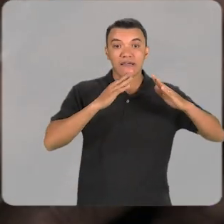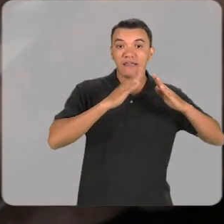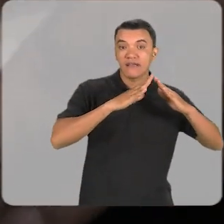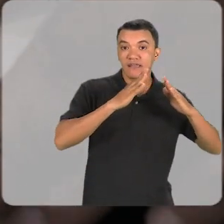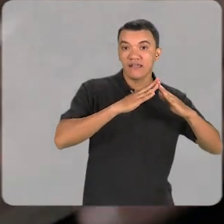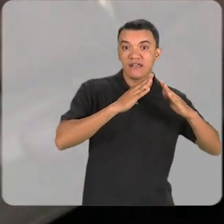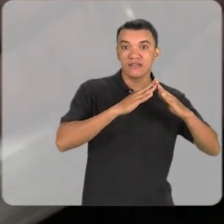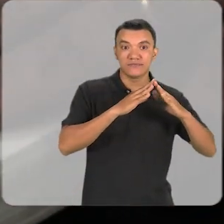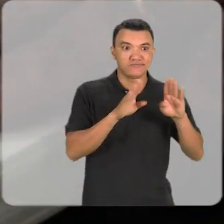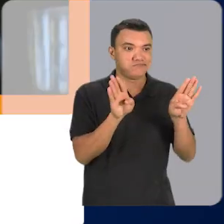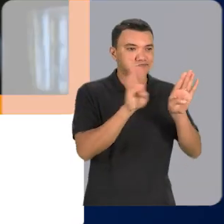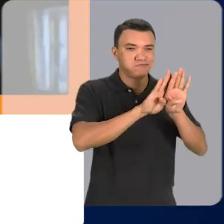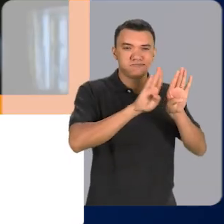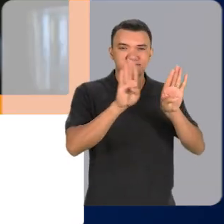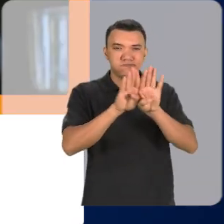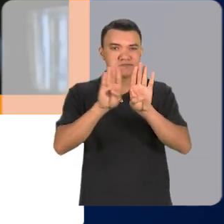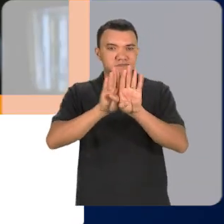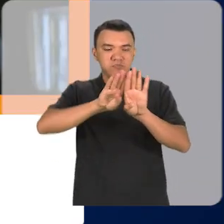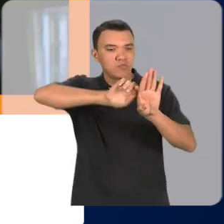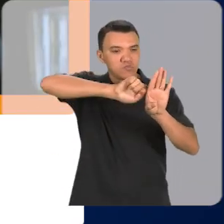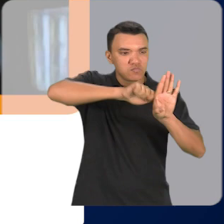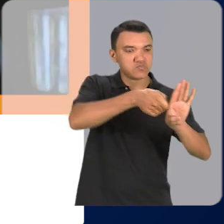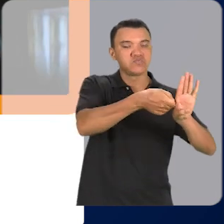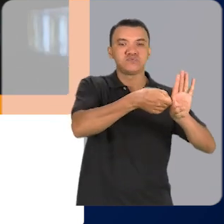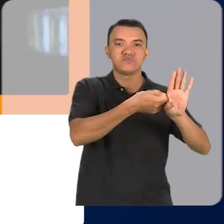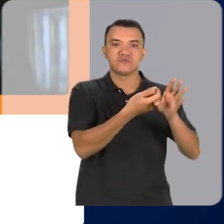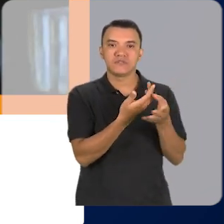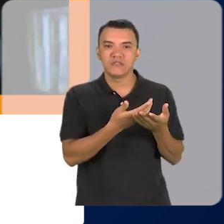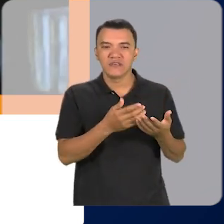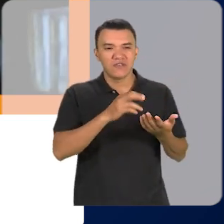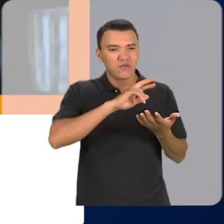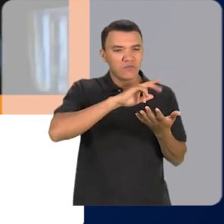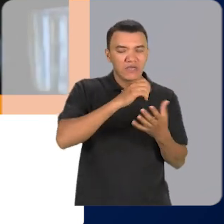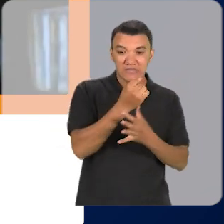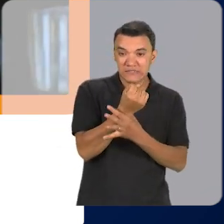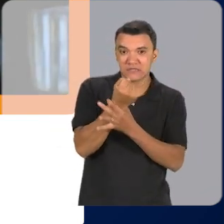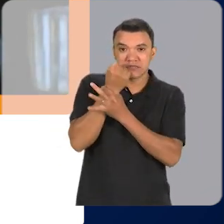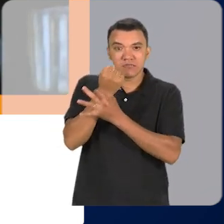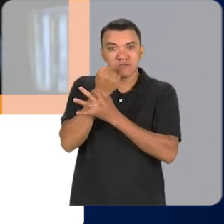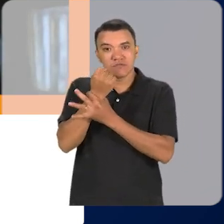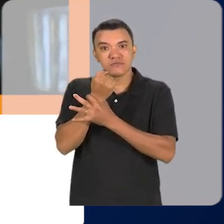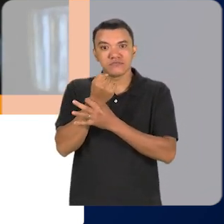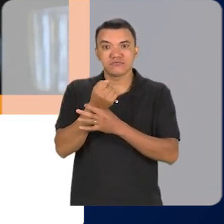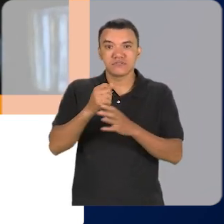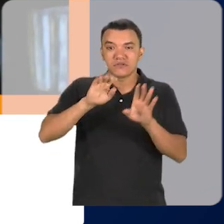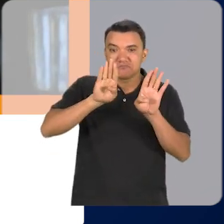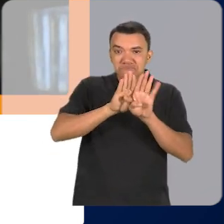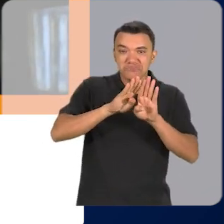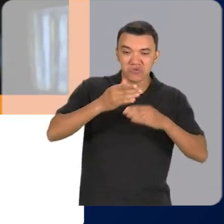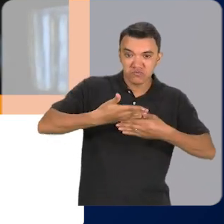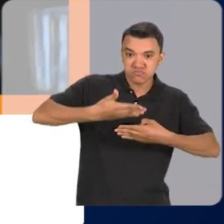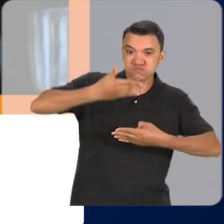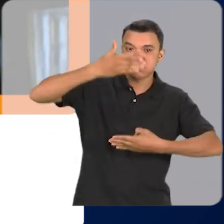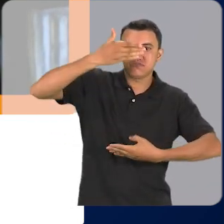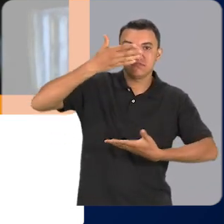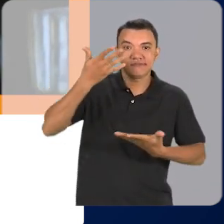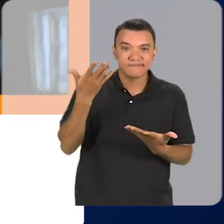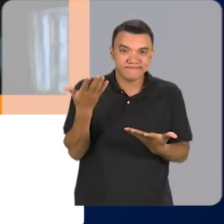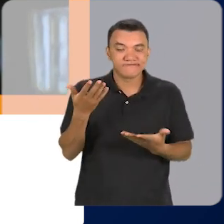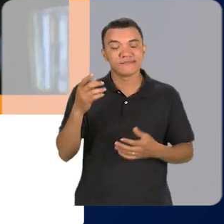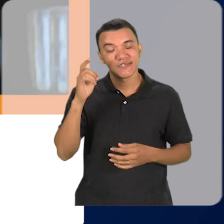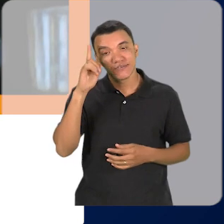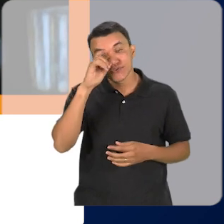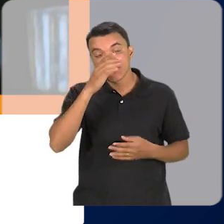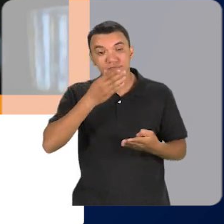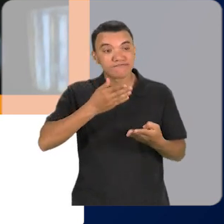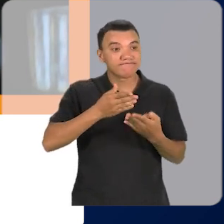vez mais fechadas, trancadas, né, com uma série de meios de segurança, portões e muros, que muitas das vezes até